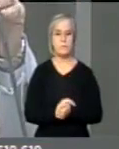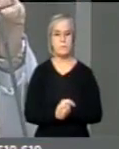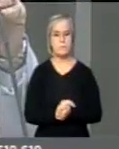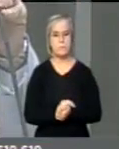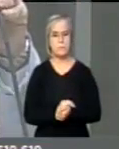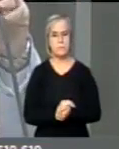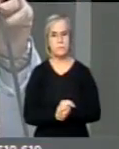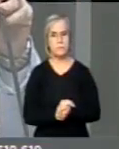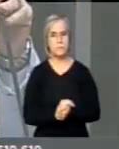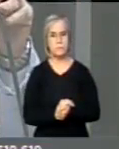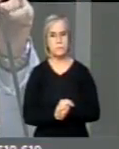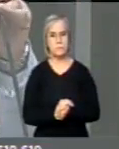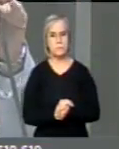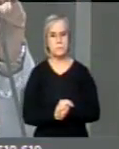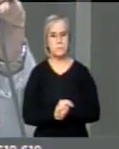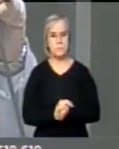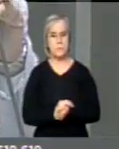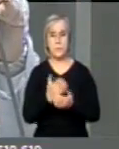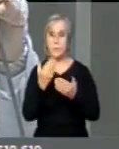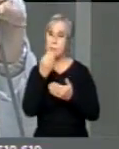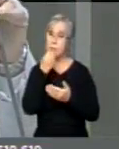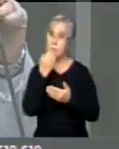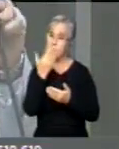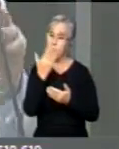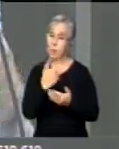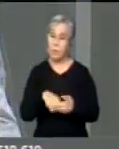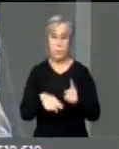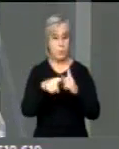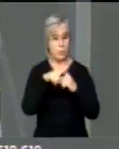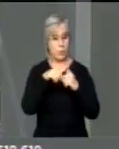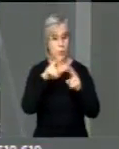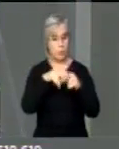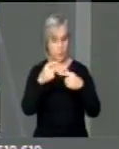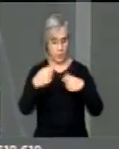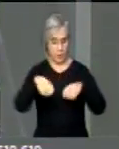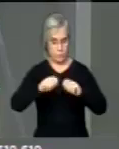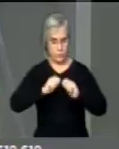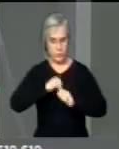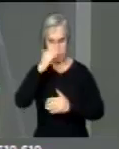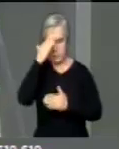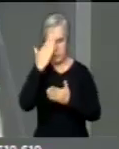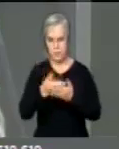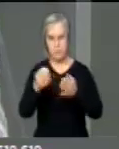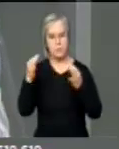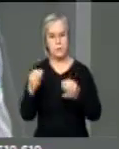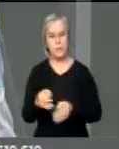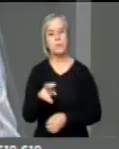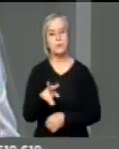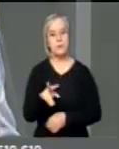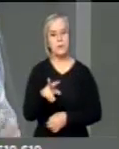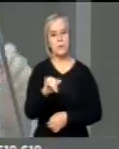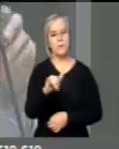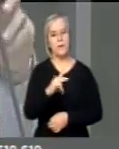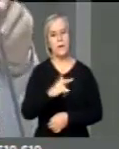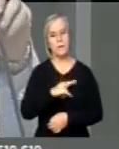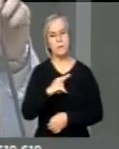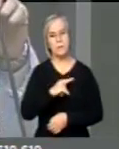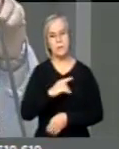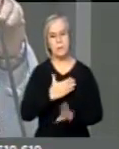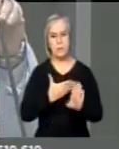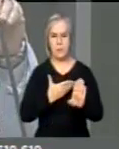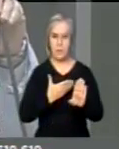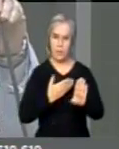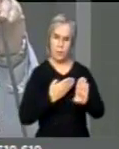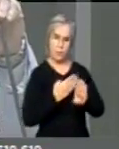obstáculo. Isso é positivo, porque nos dá certeza de que teremos a aprovação